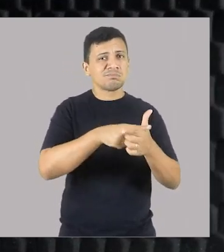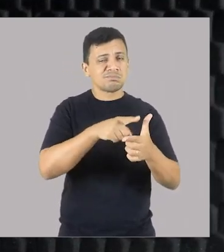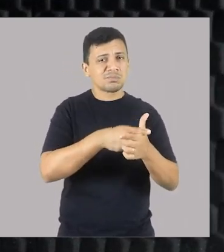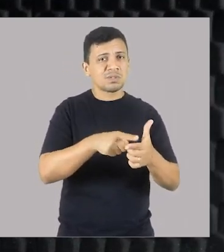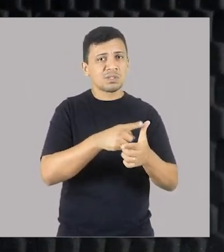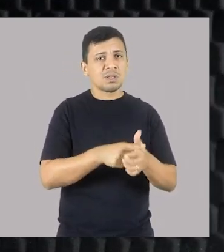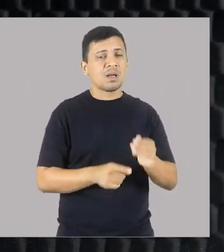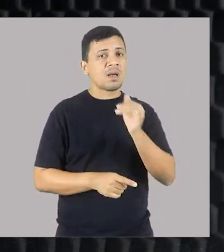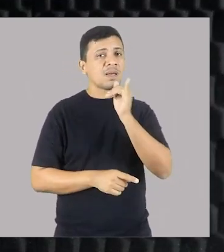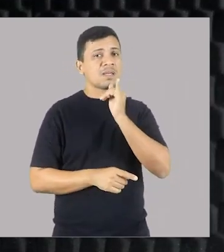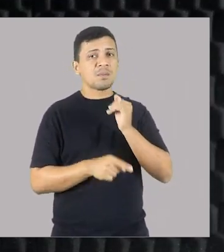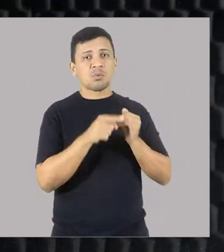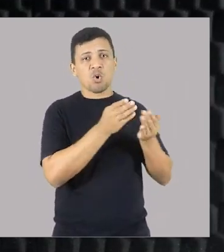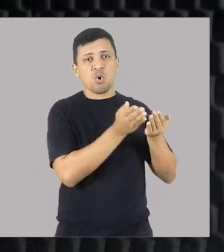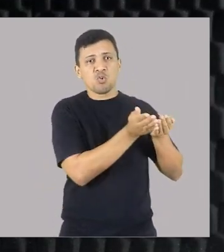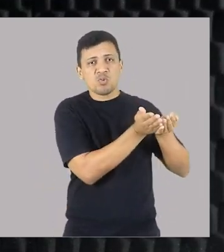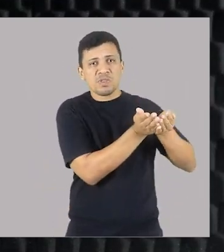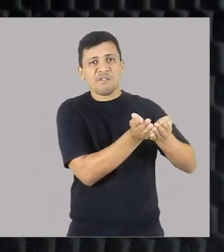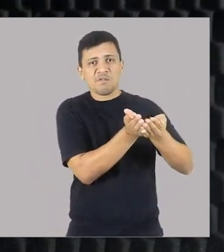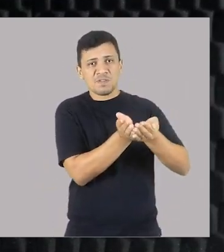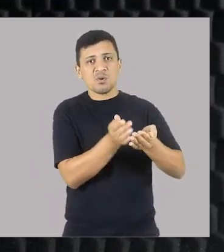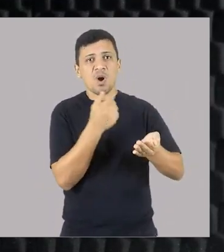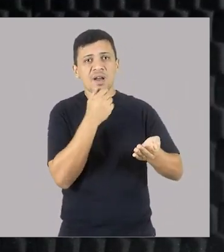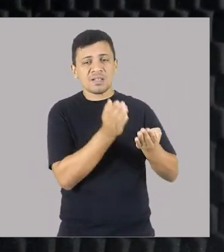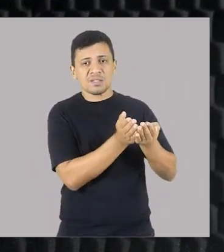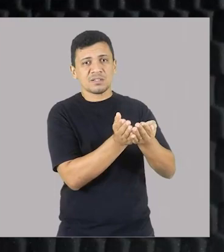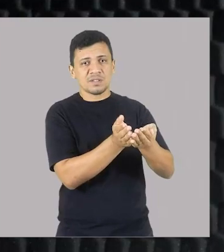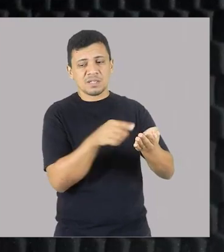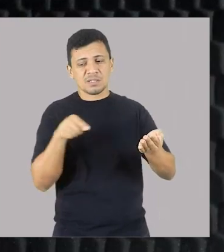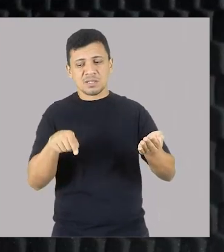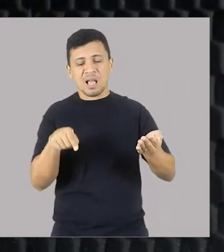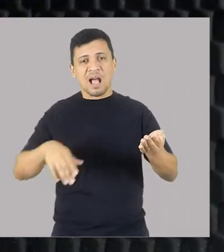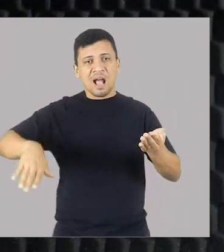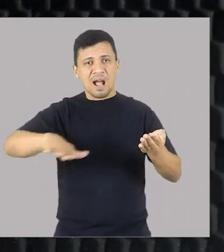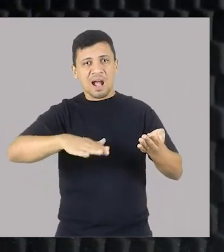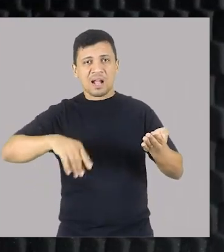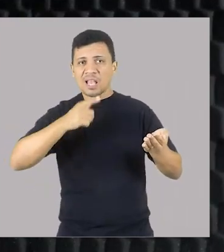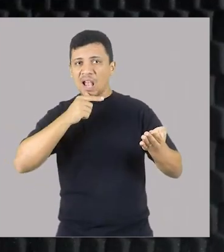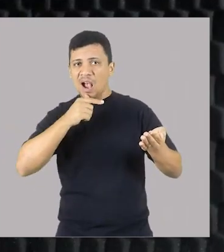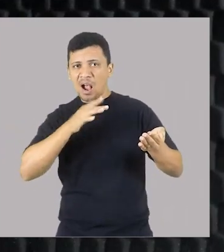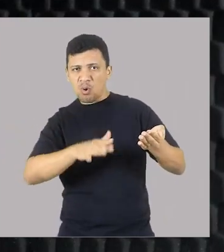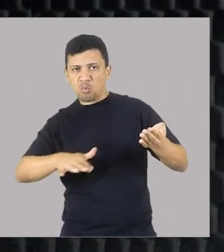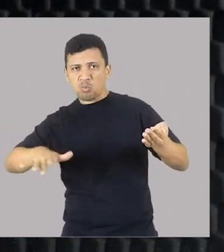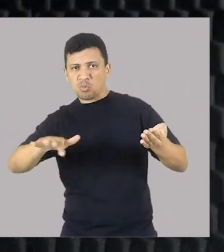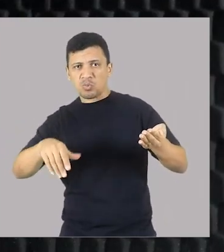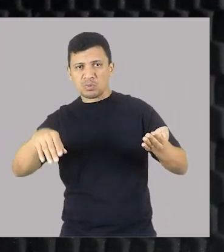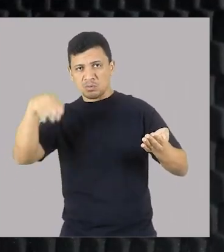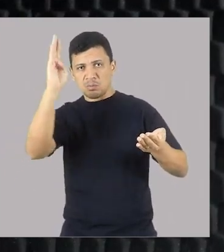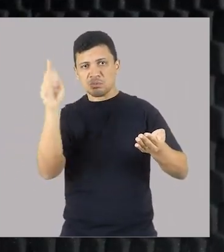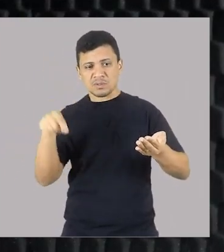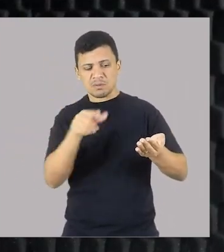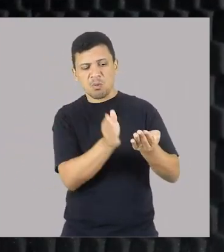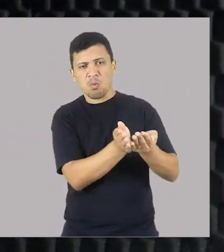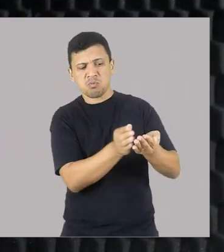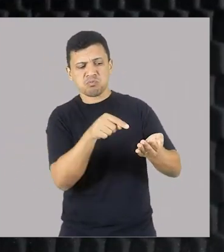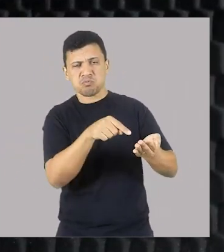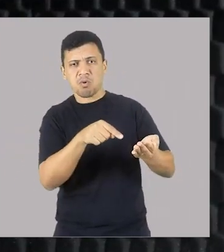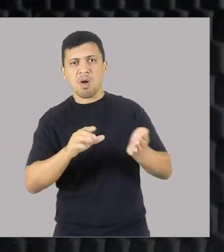como o navio inglês que teria sido pirateado em águas brasileiras, no sul do Brasil, como